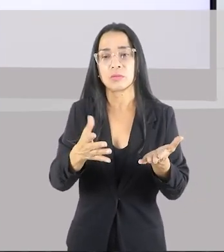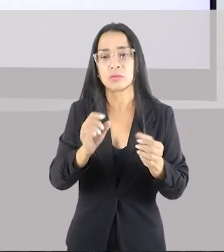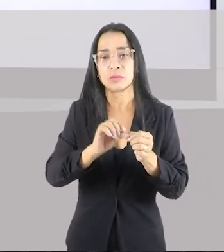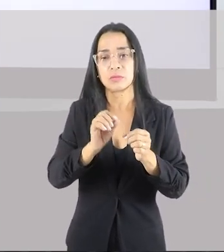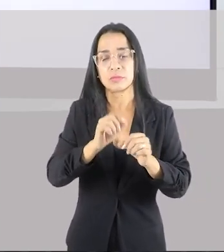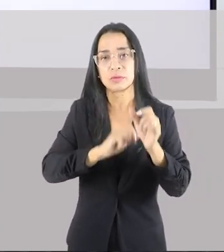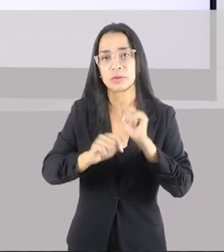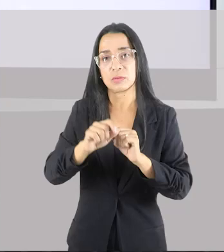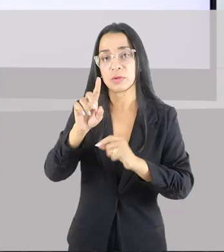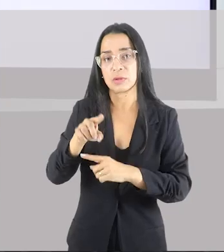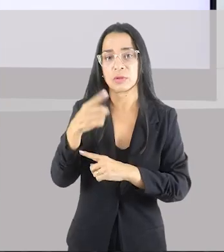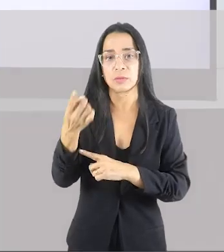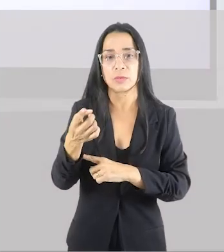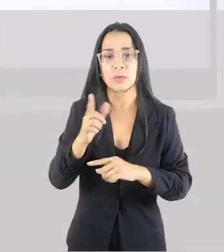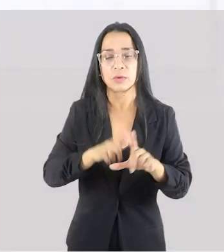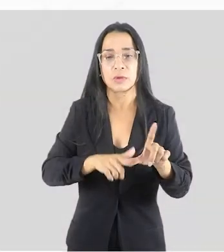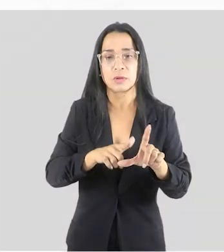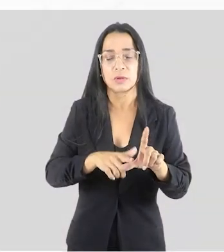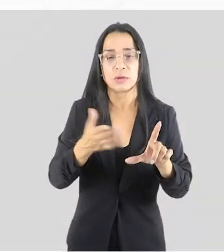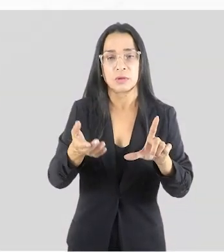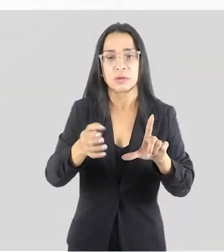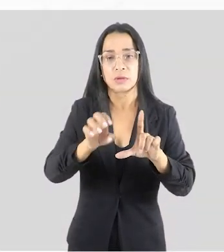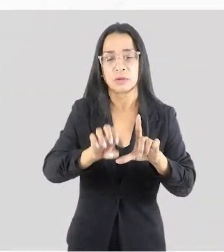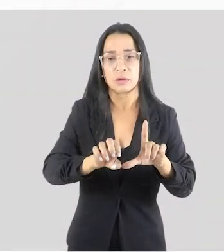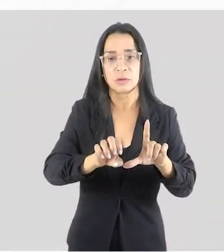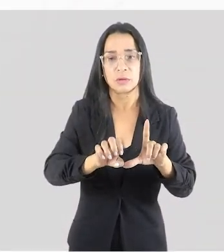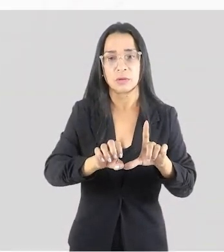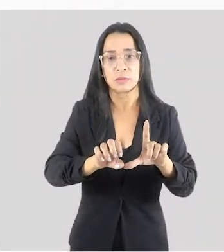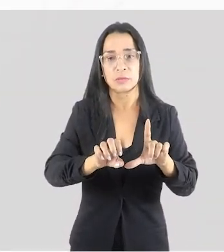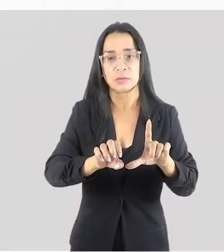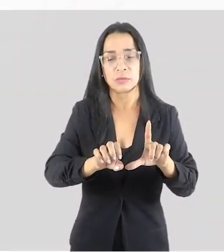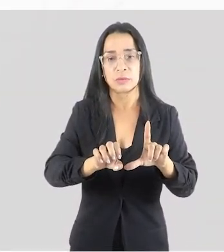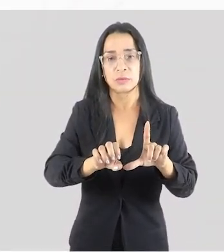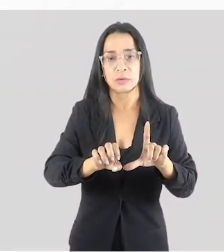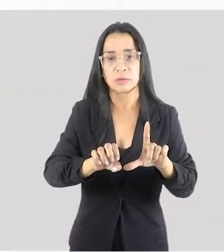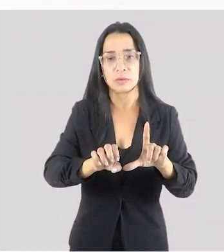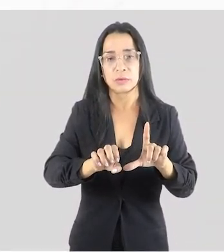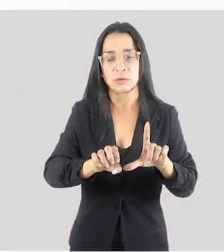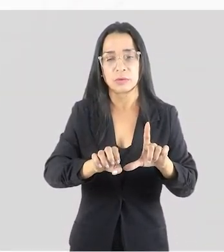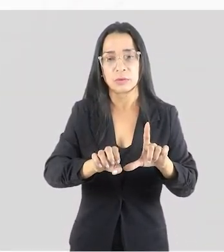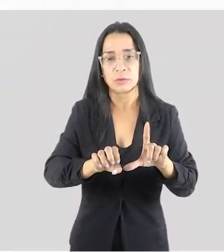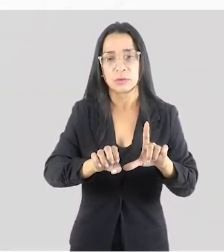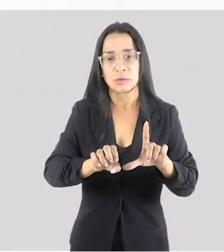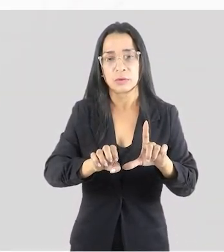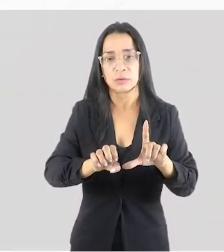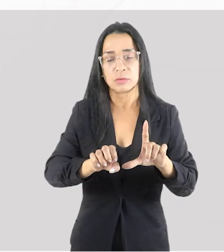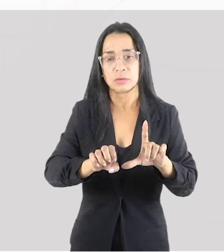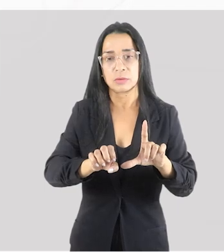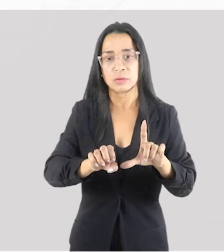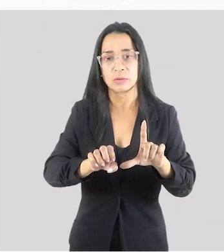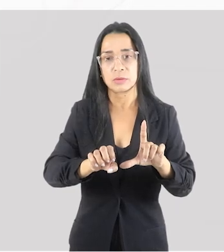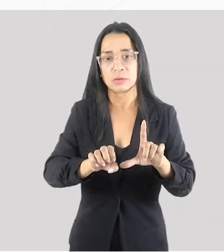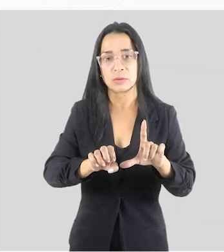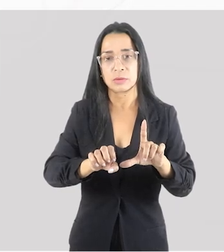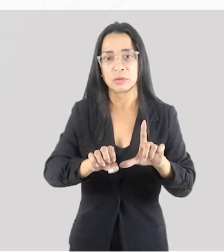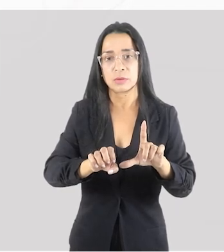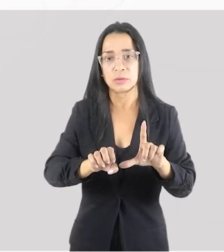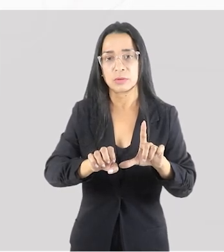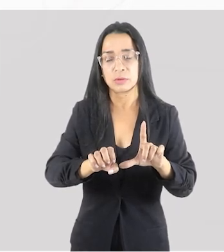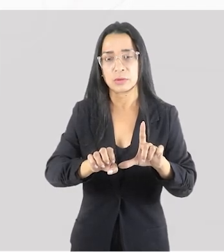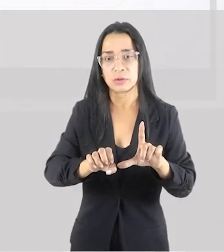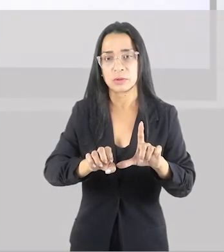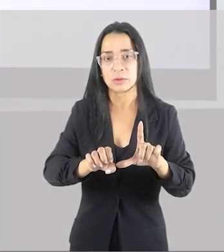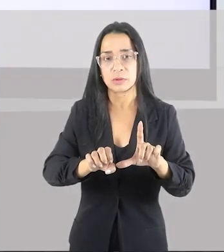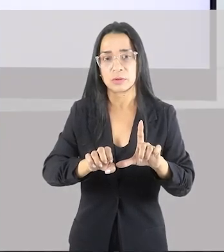esses gametas depois, tá? Vamos observar que a letra E, então, só pode ser essa, né? Ainda no útero materno,